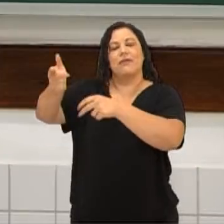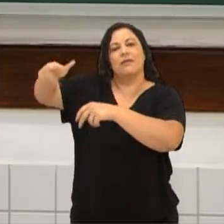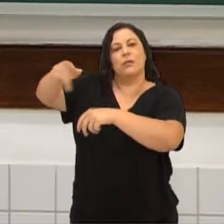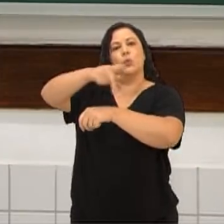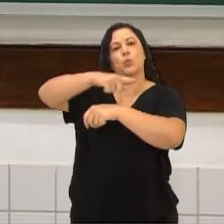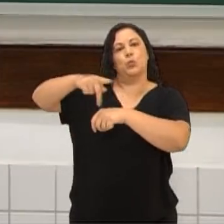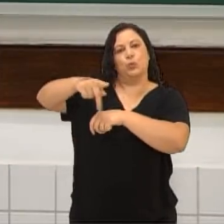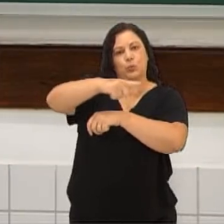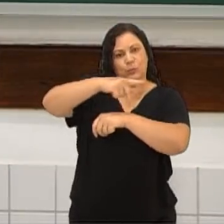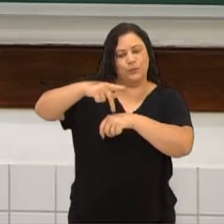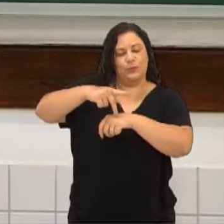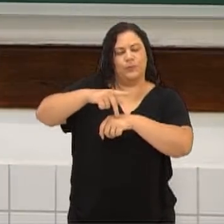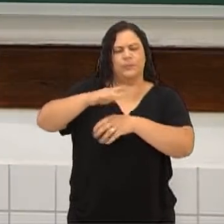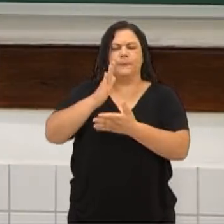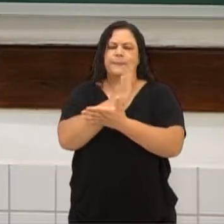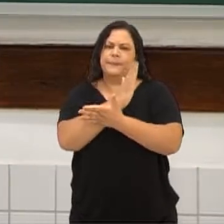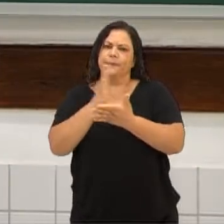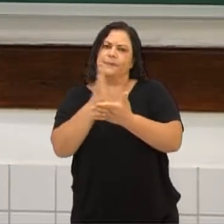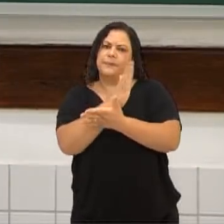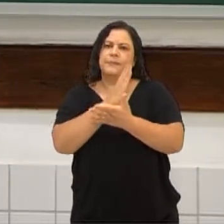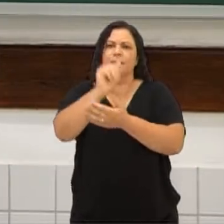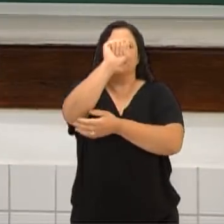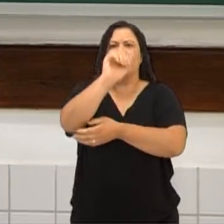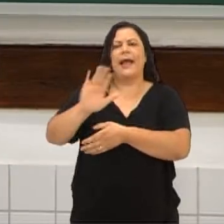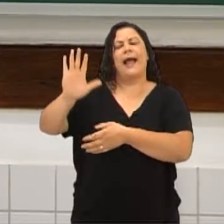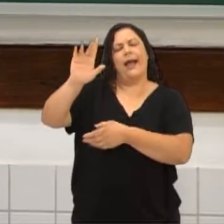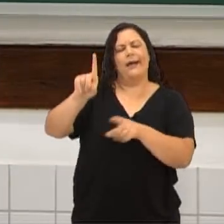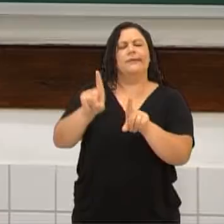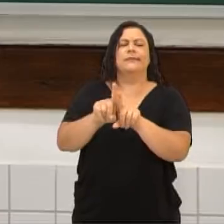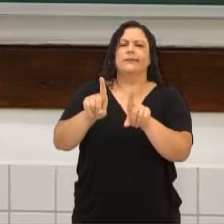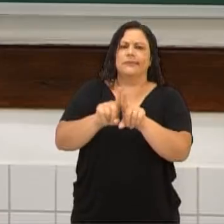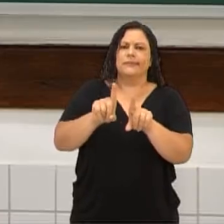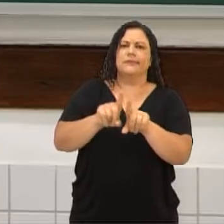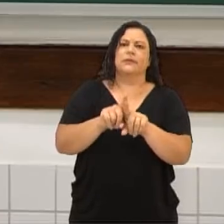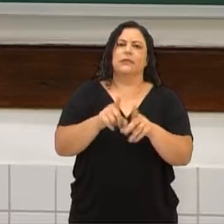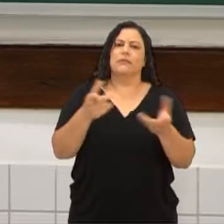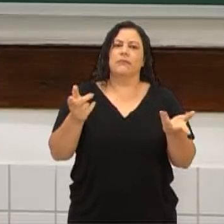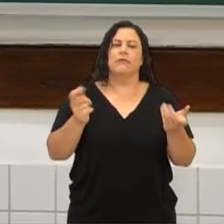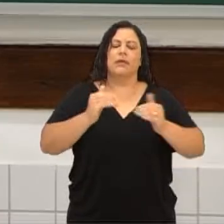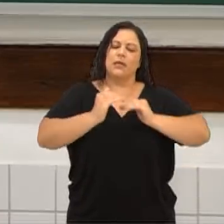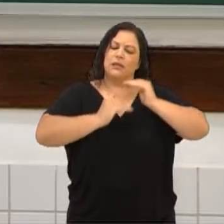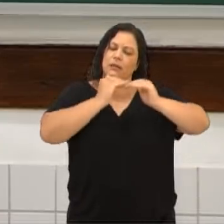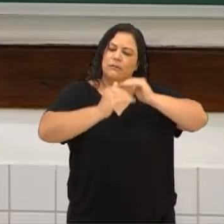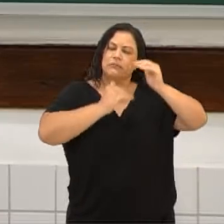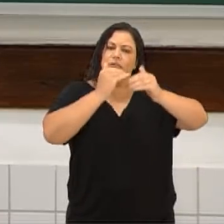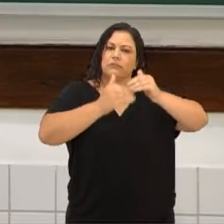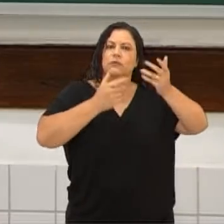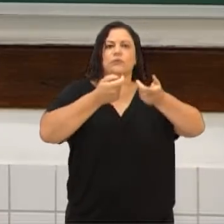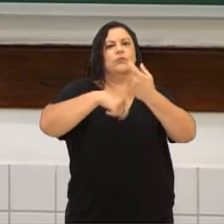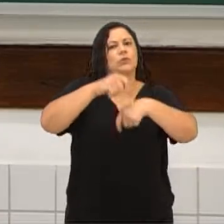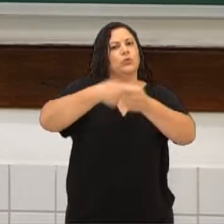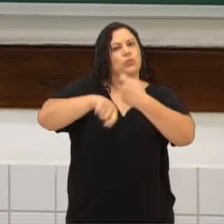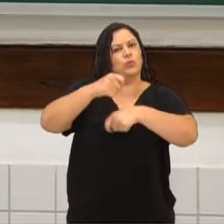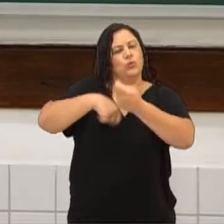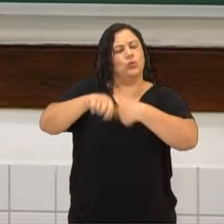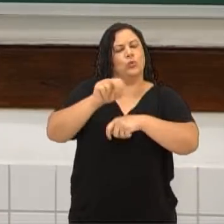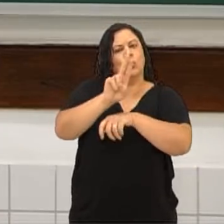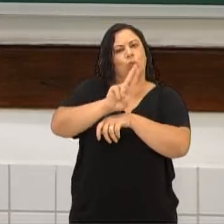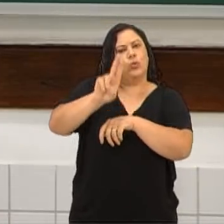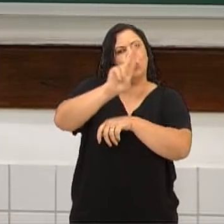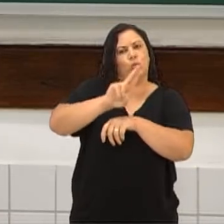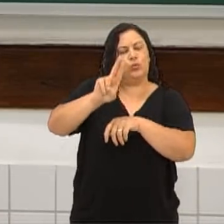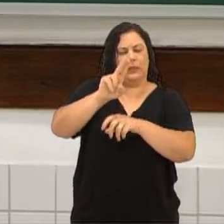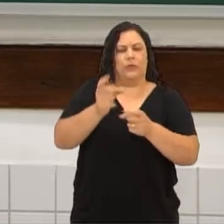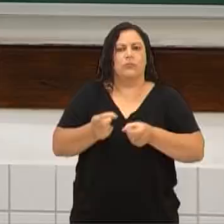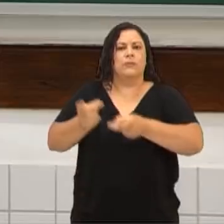Ásia também, né, optaram por essa categoria de desenvolvimento econômico, de industrialização, utilizando o capital externo. Aqui na